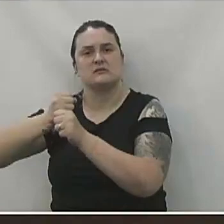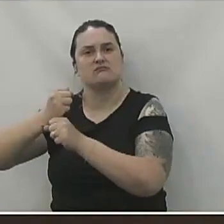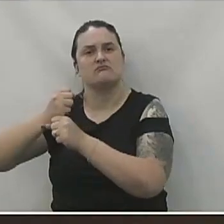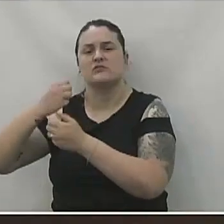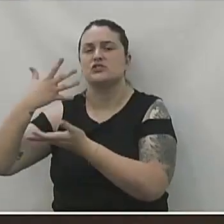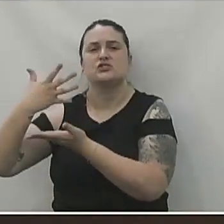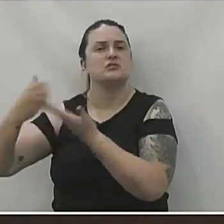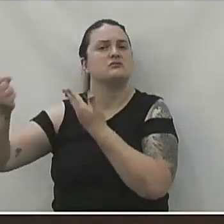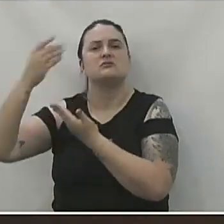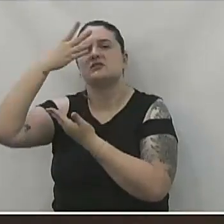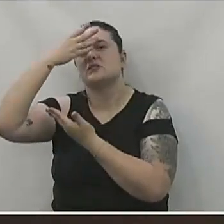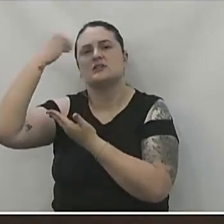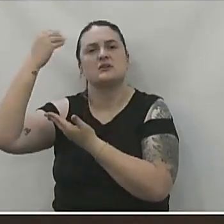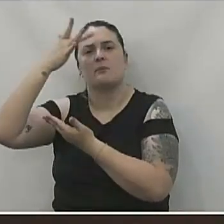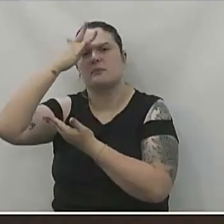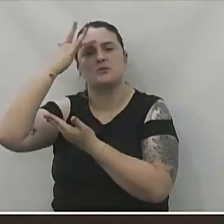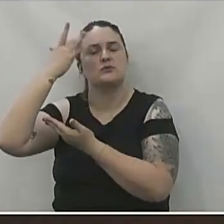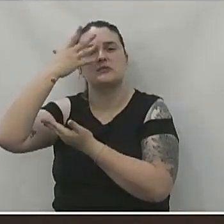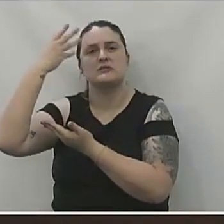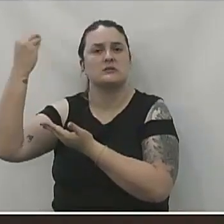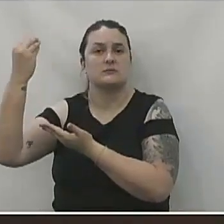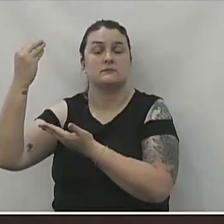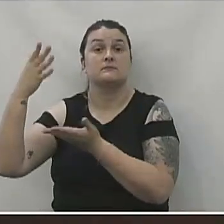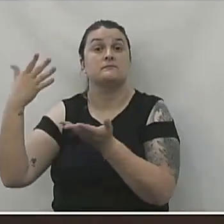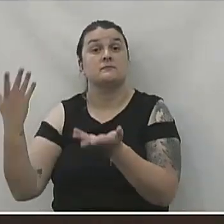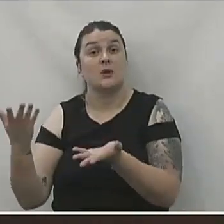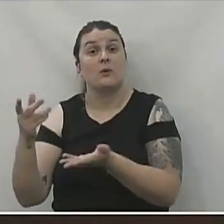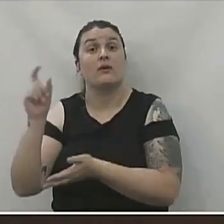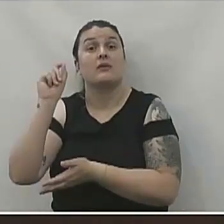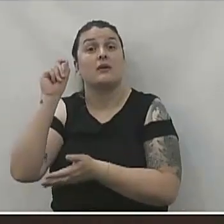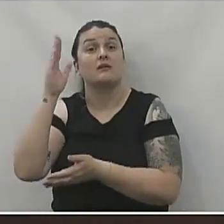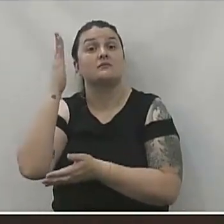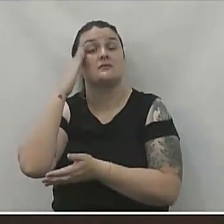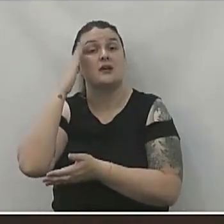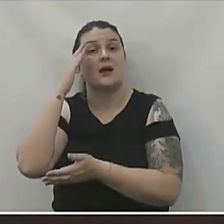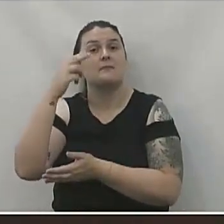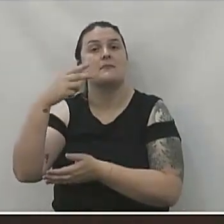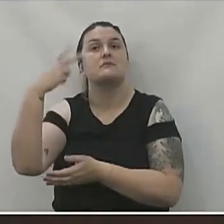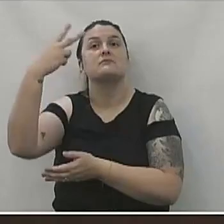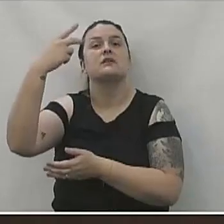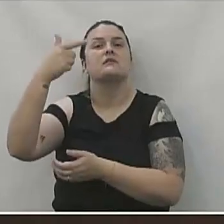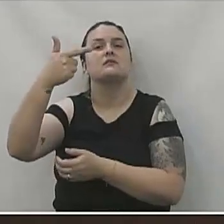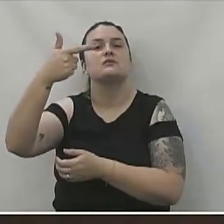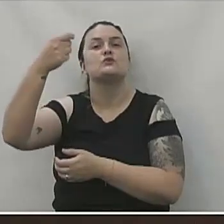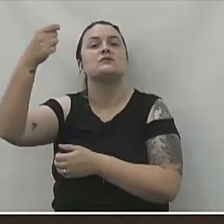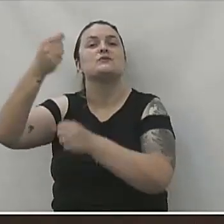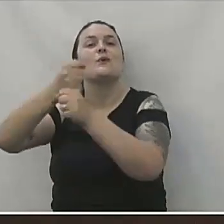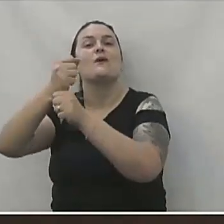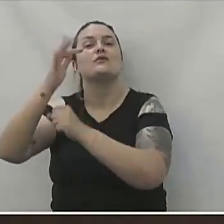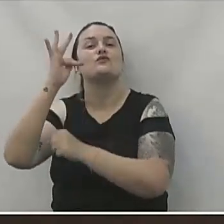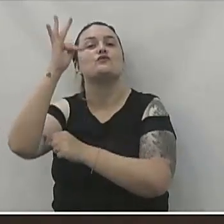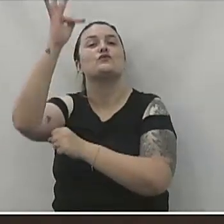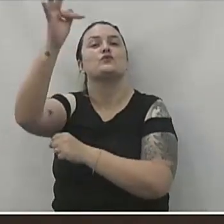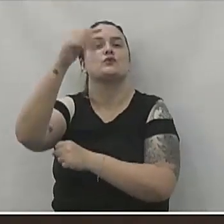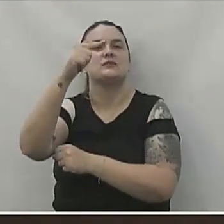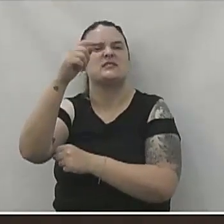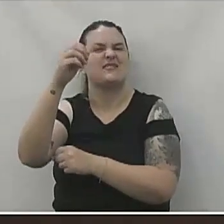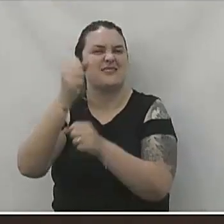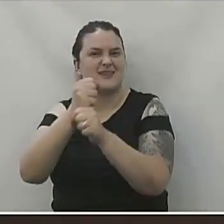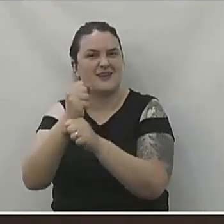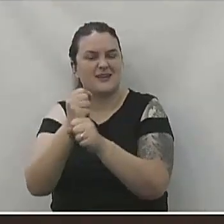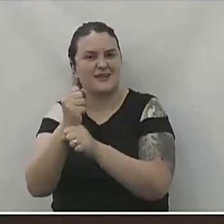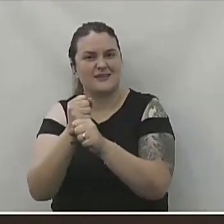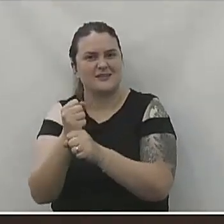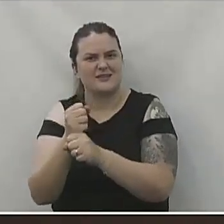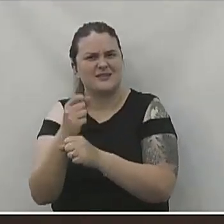já foram esquecidas por muitas pessoas e quem sabe o nosso segundo Centenário do município daqui 70